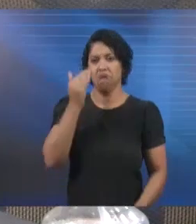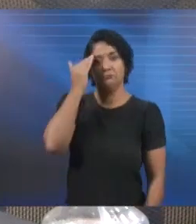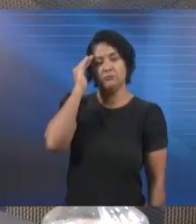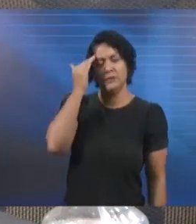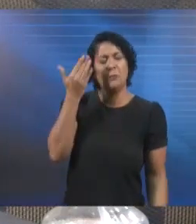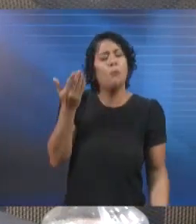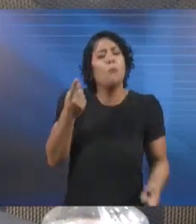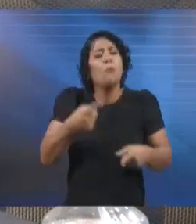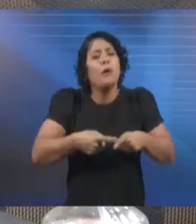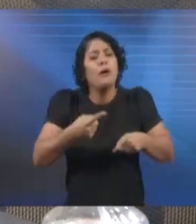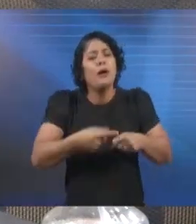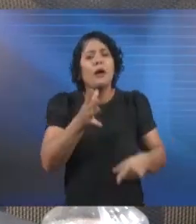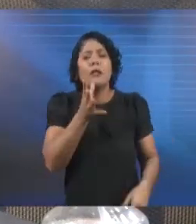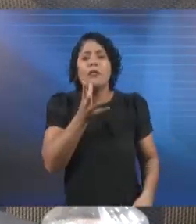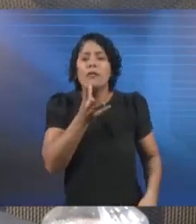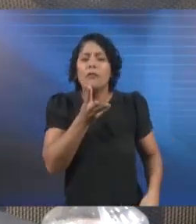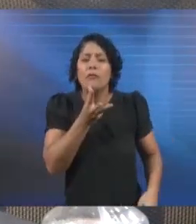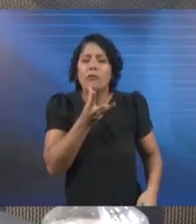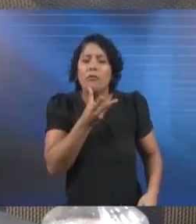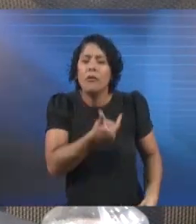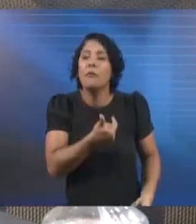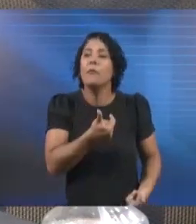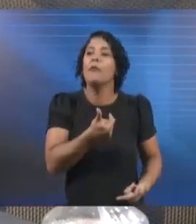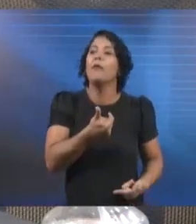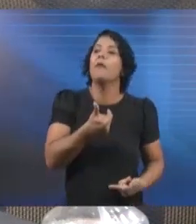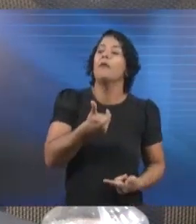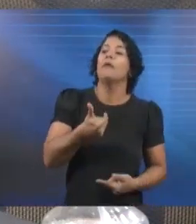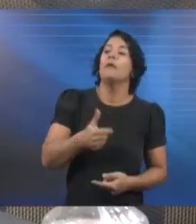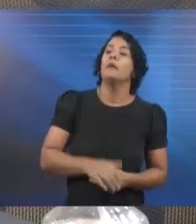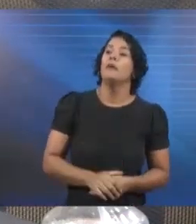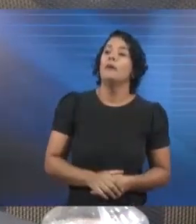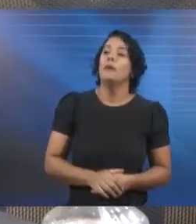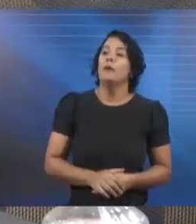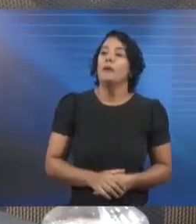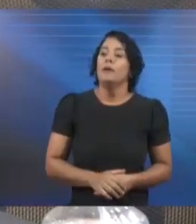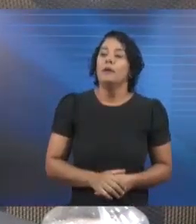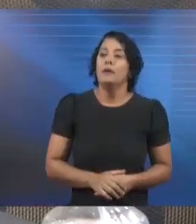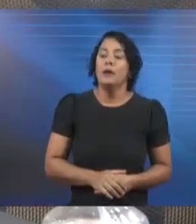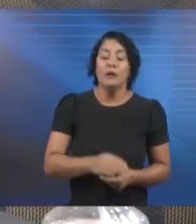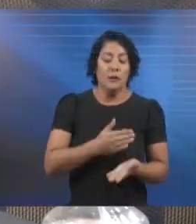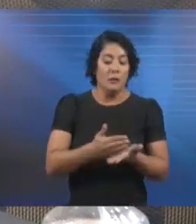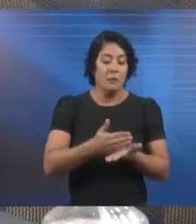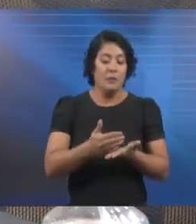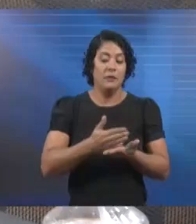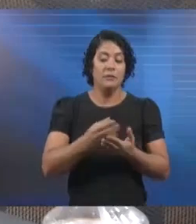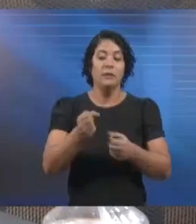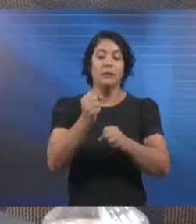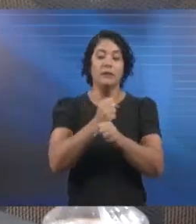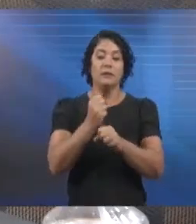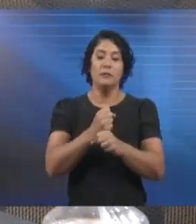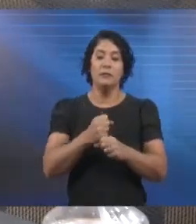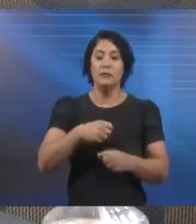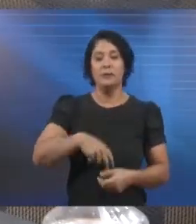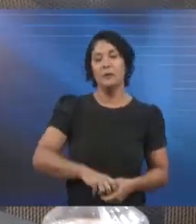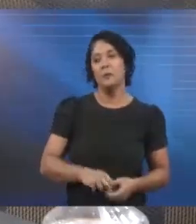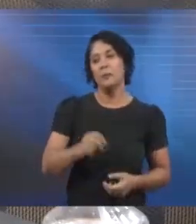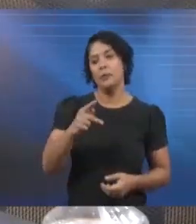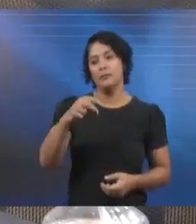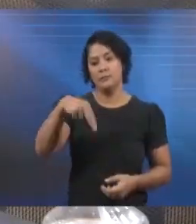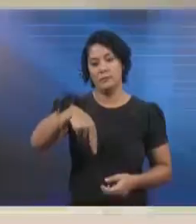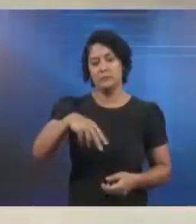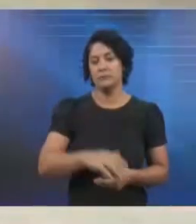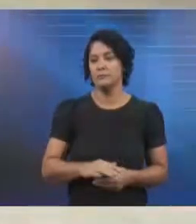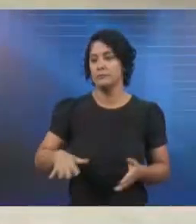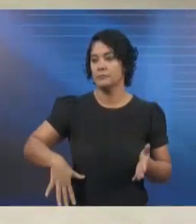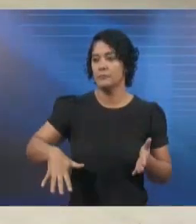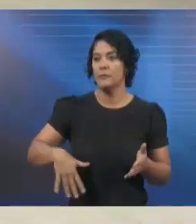porque essa demora excessiva excessiva e desarrazoada no início da obra da Praia de Ponta Negra